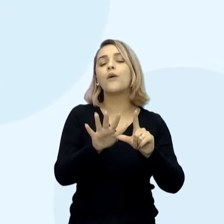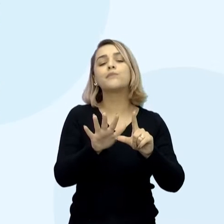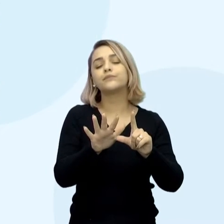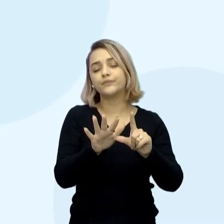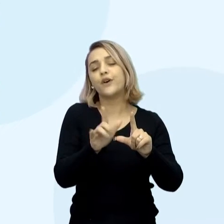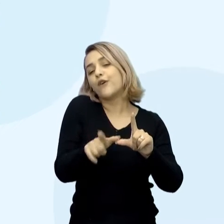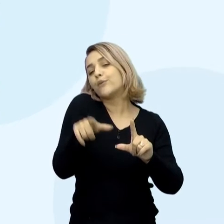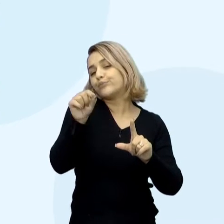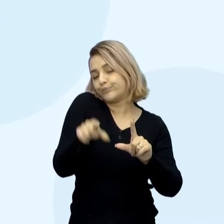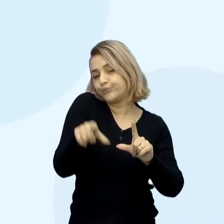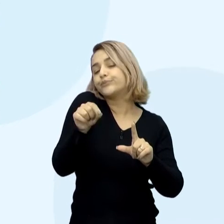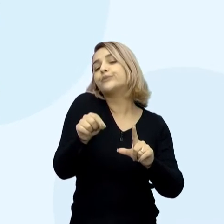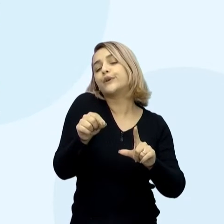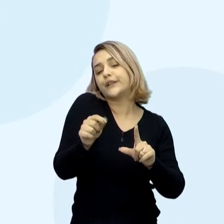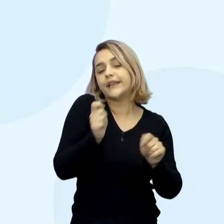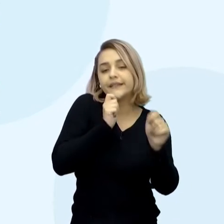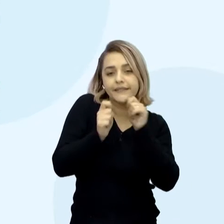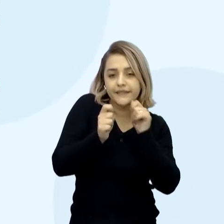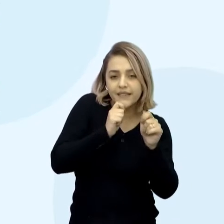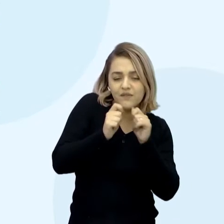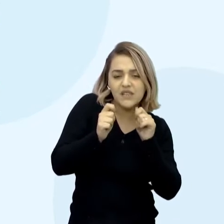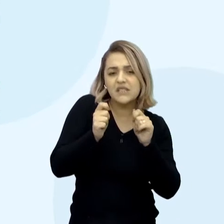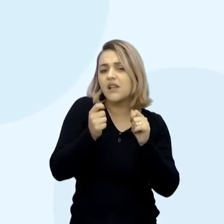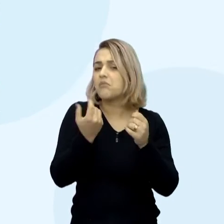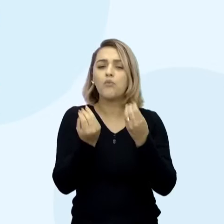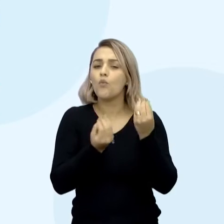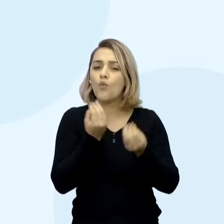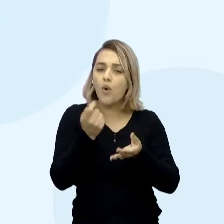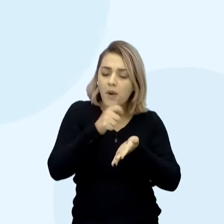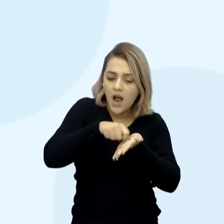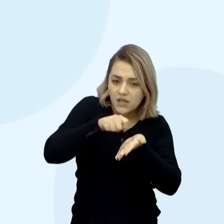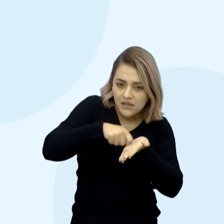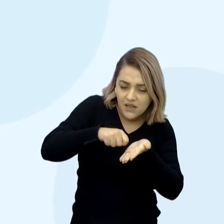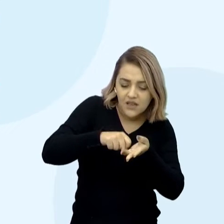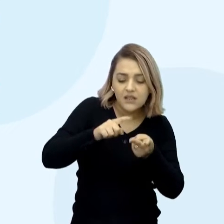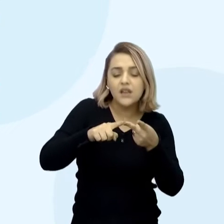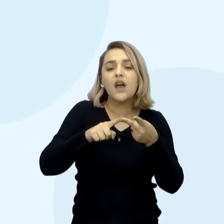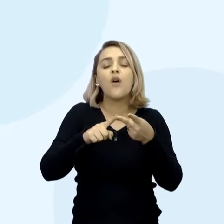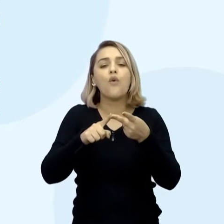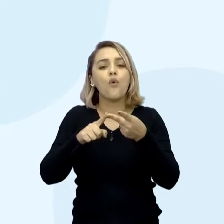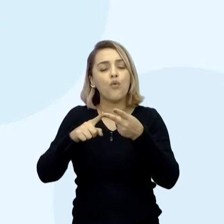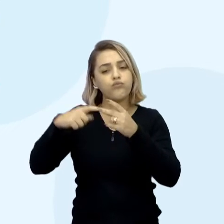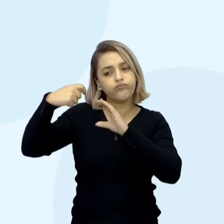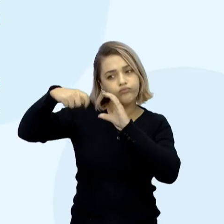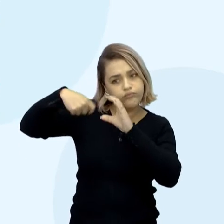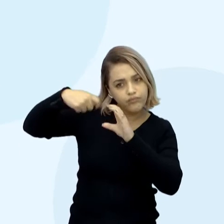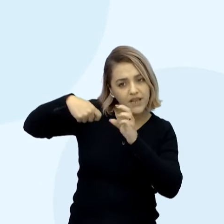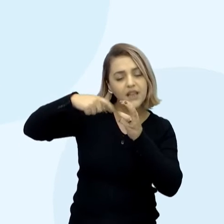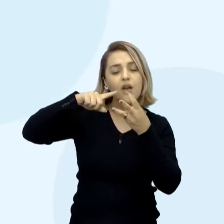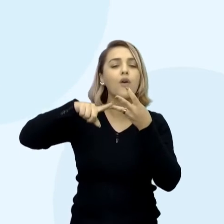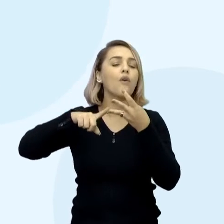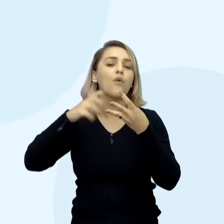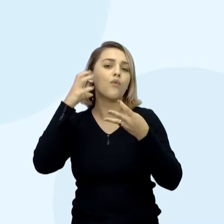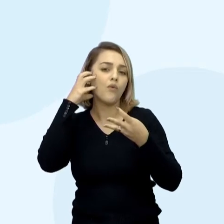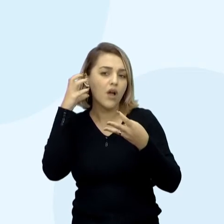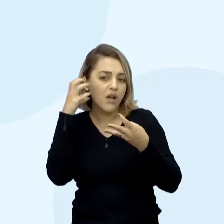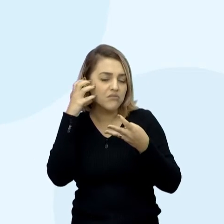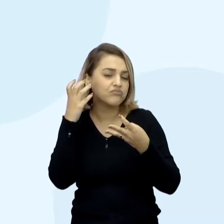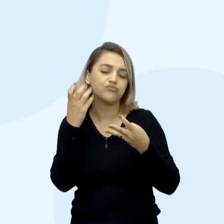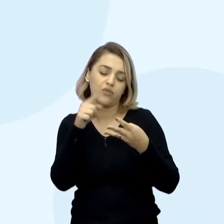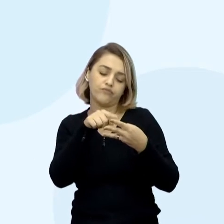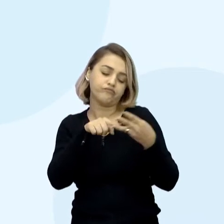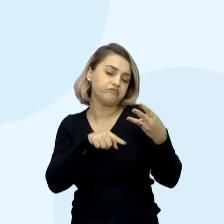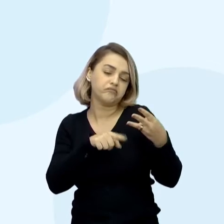será feita, tá? Ela vai ser escrita? Ela vai ser em áudio? Ela vai ser em vídeo? Você tem que escolher. Tudo